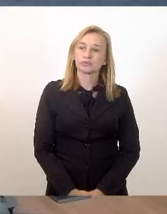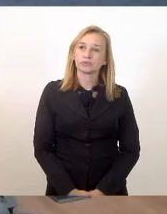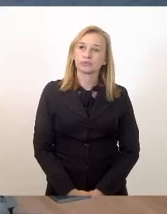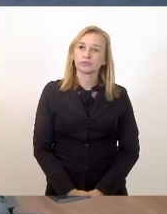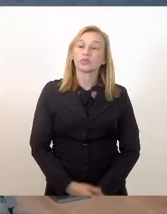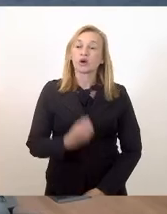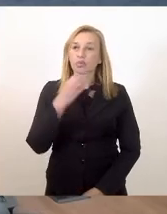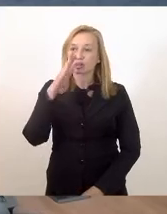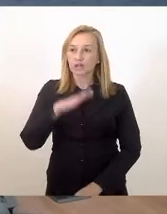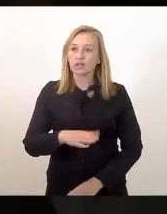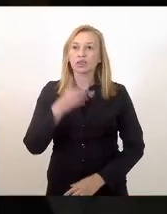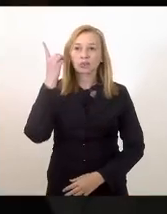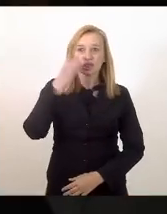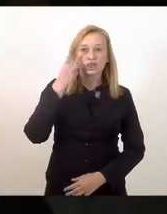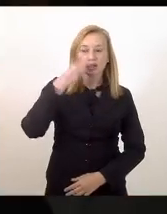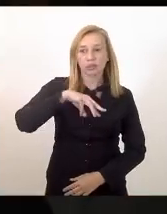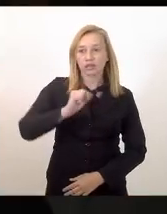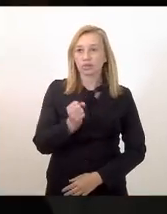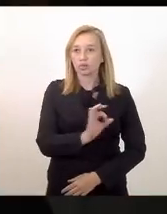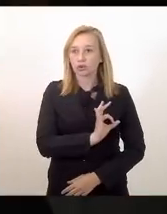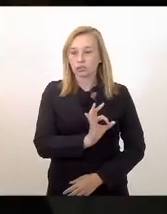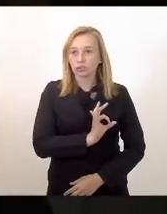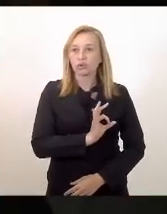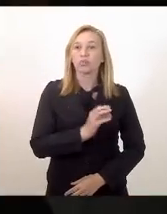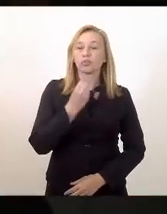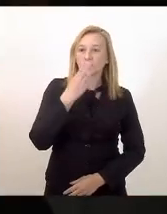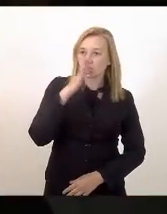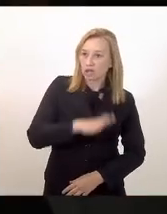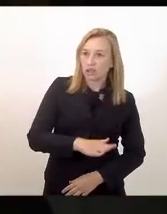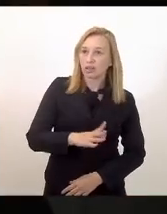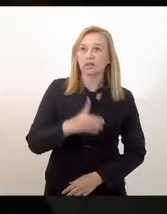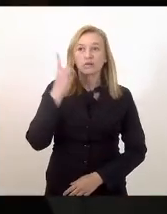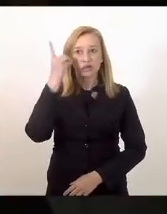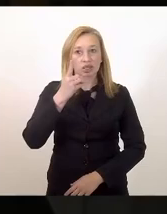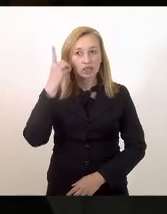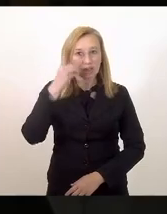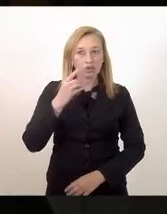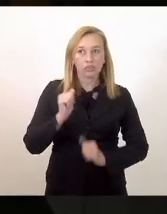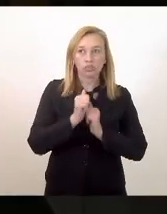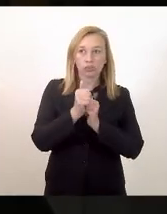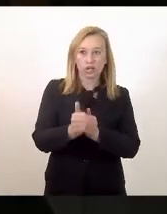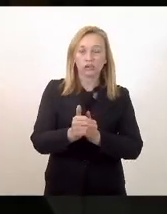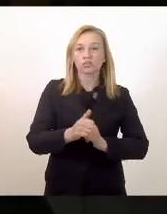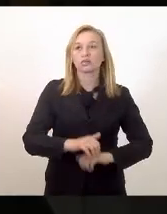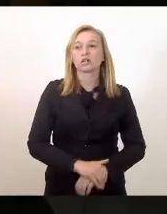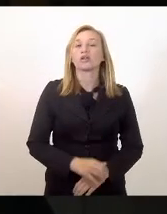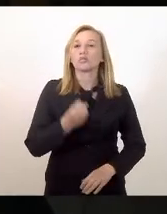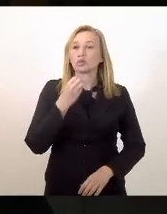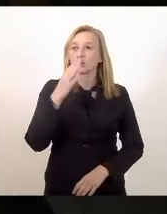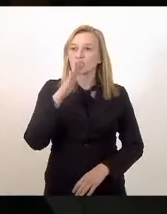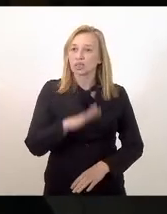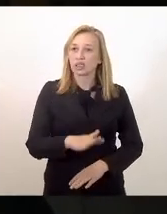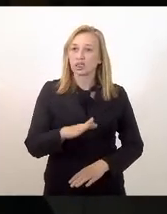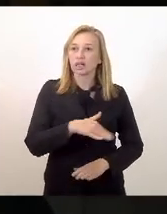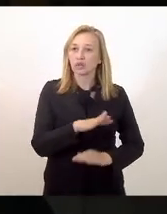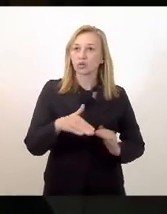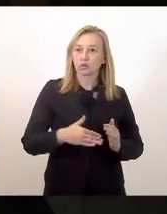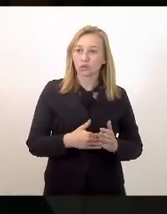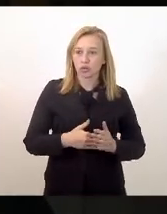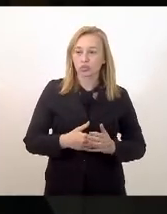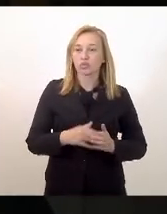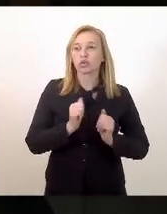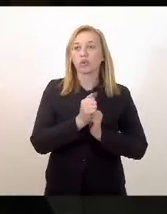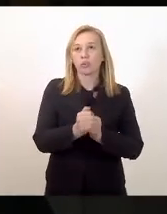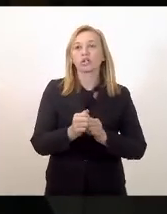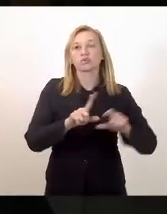Boa tarde, deputada Marta Rocha. Boa tarde, deputadas e deputados que nos acompanham. Boa tarde a todas e todos que nos